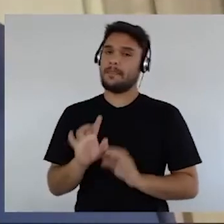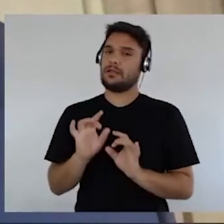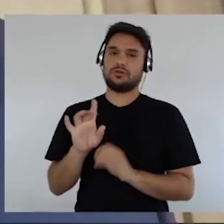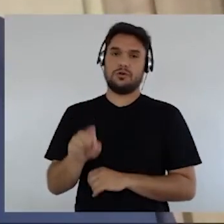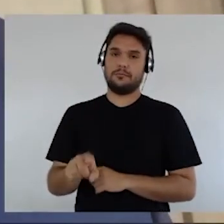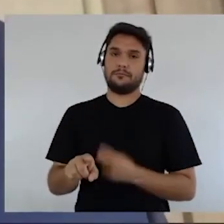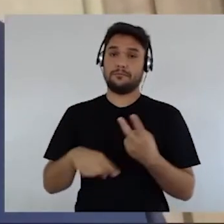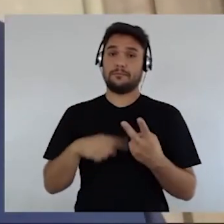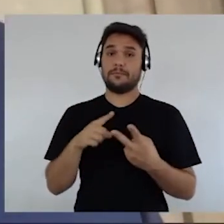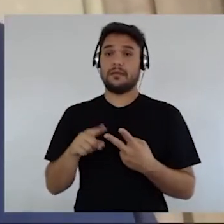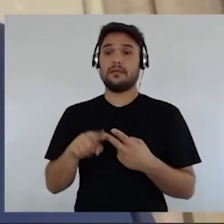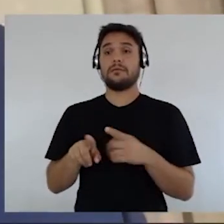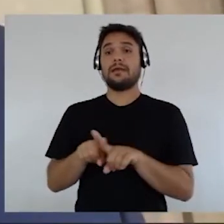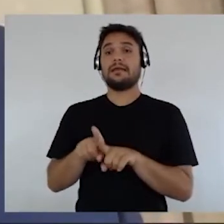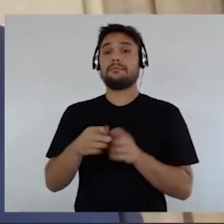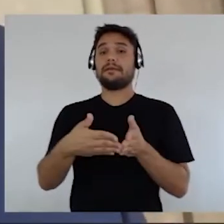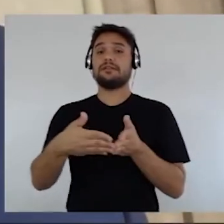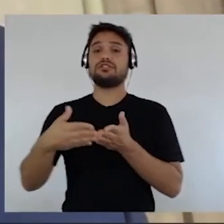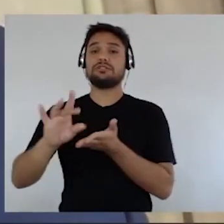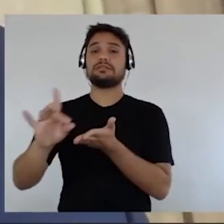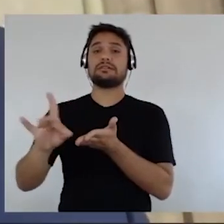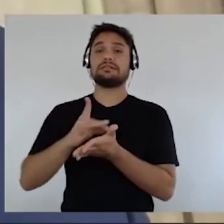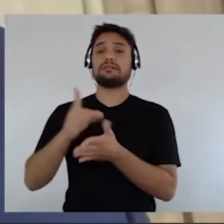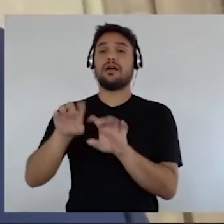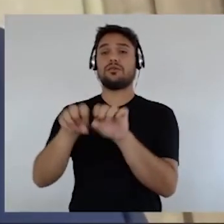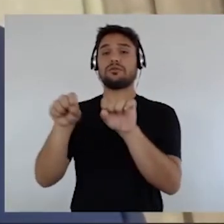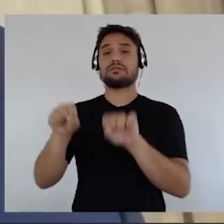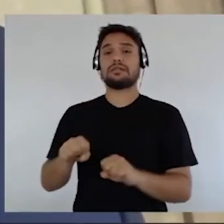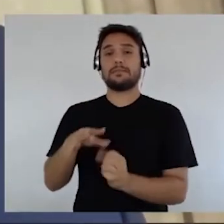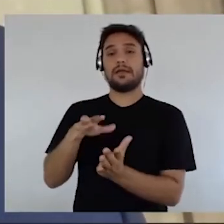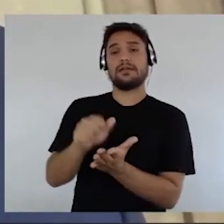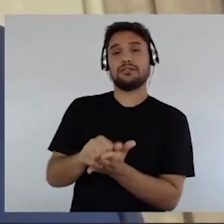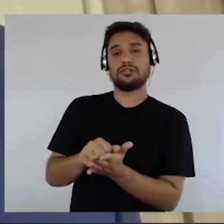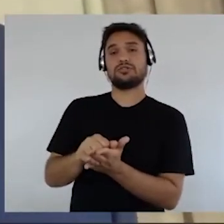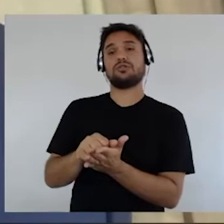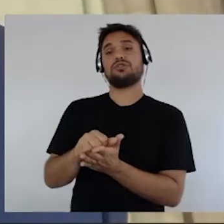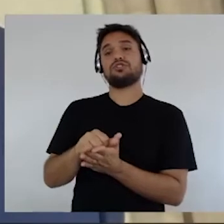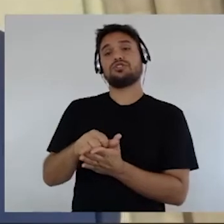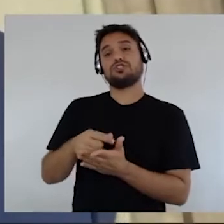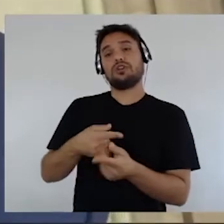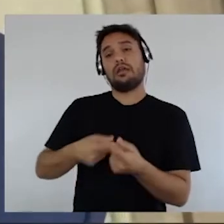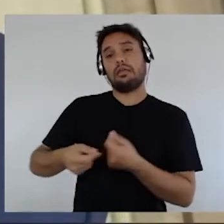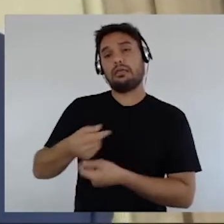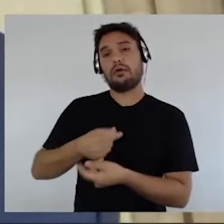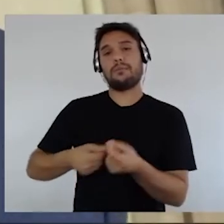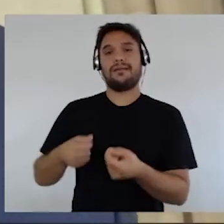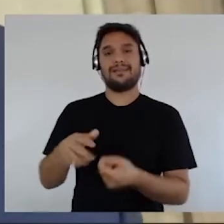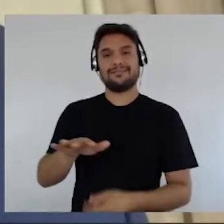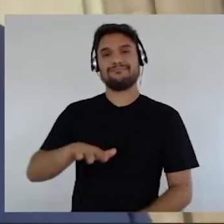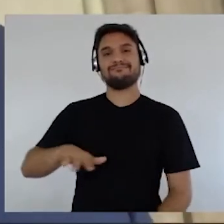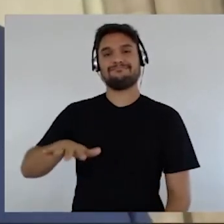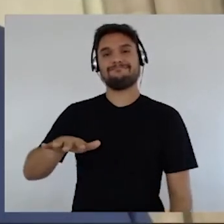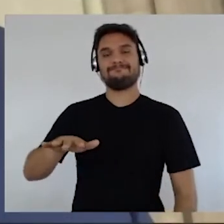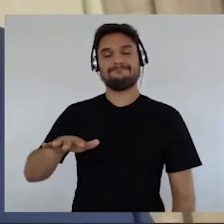mais. Requerer inscrição do registro público de empresas mercantis da respectiva sede.